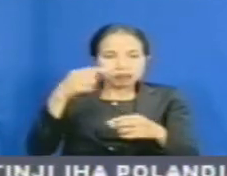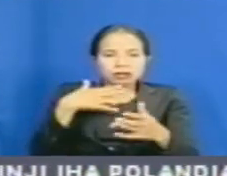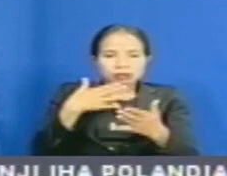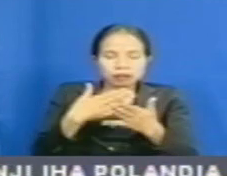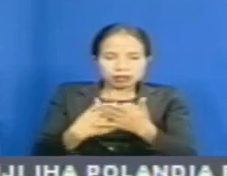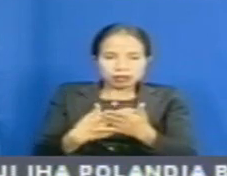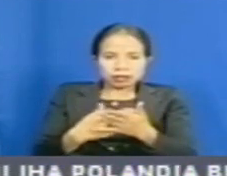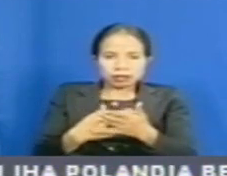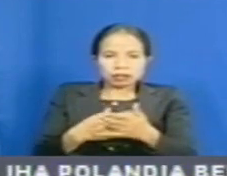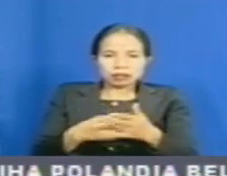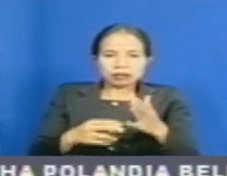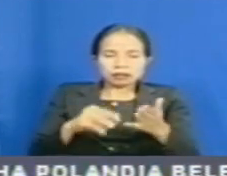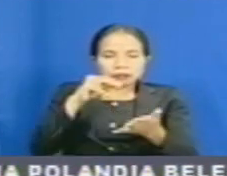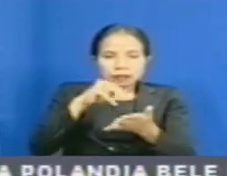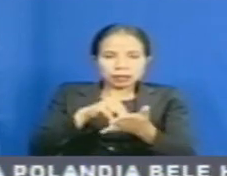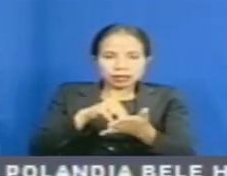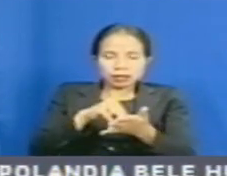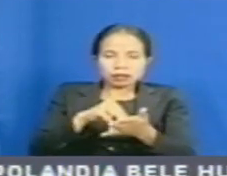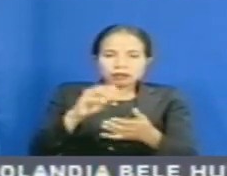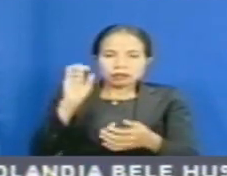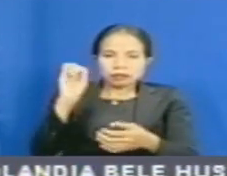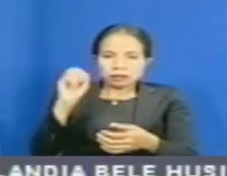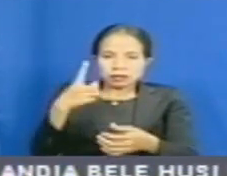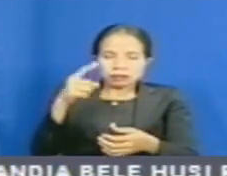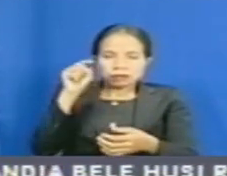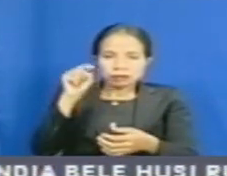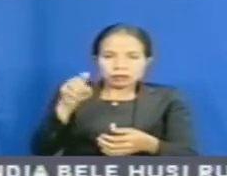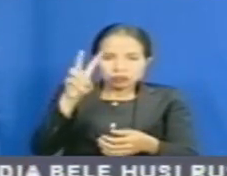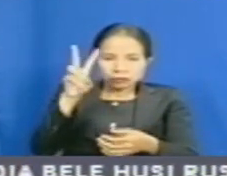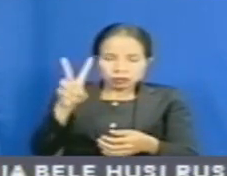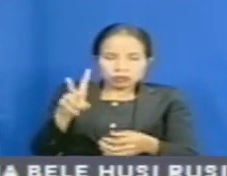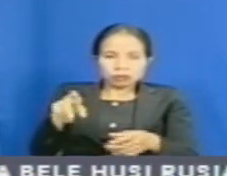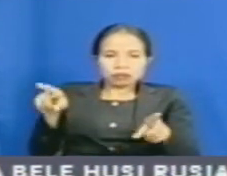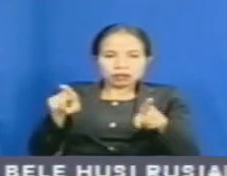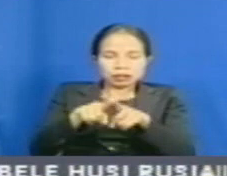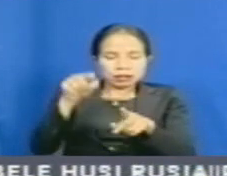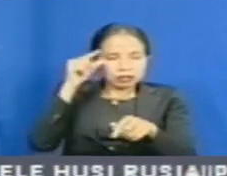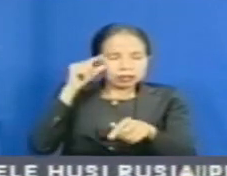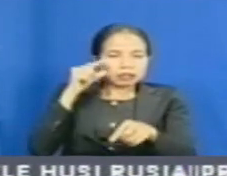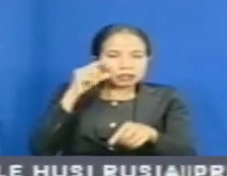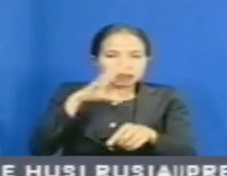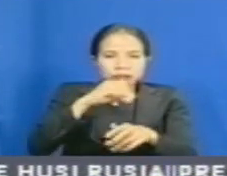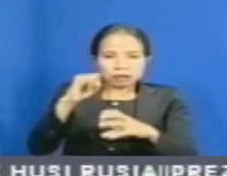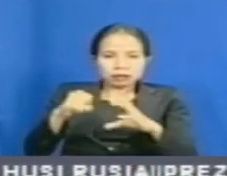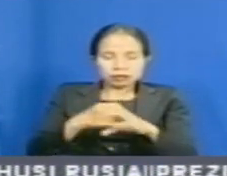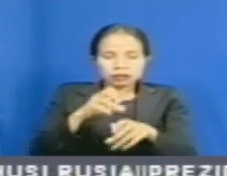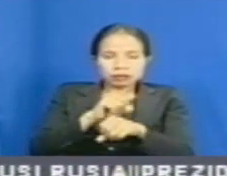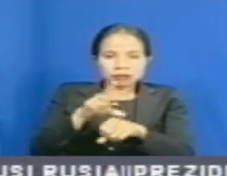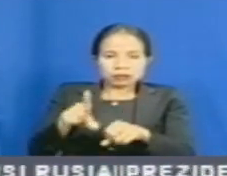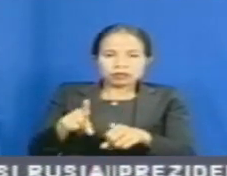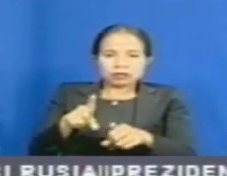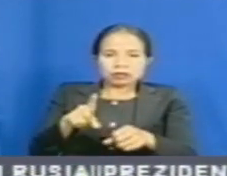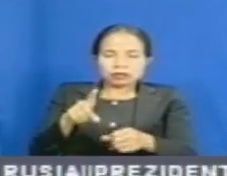gestão institucional milhão sanulo resinida ponto rua, igualdade de gênero no inclusão social